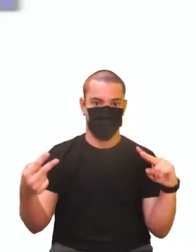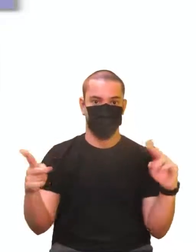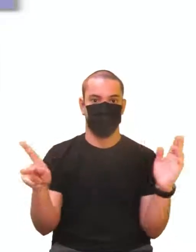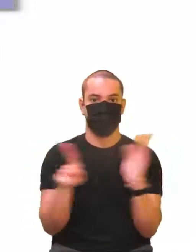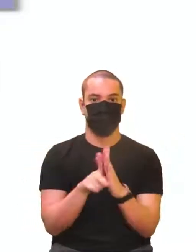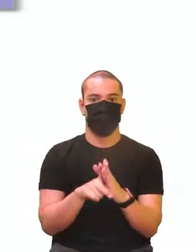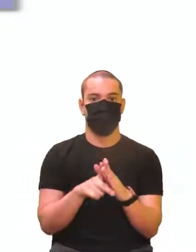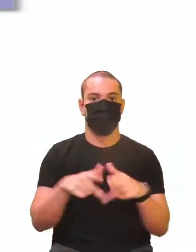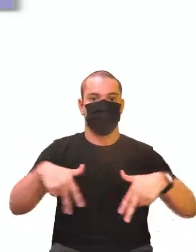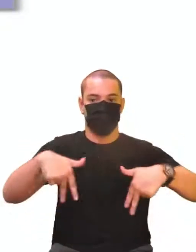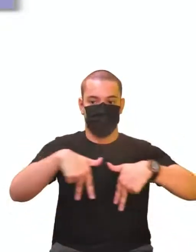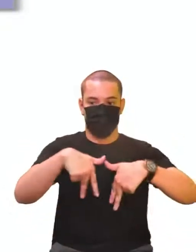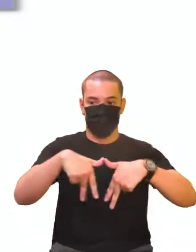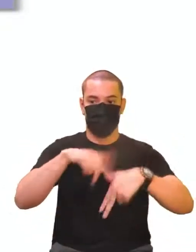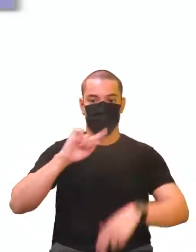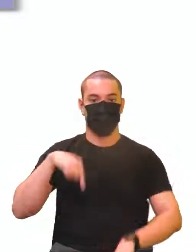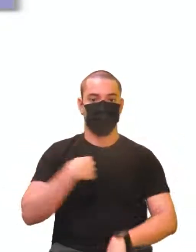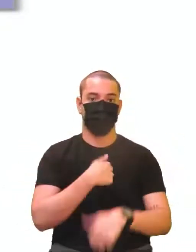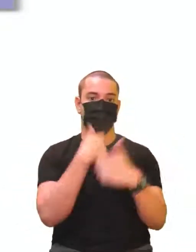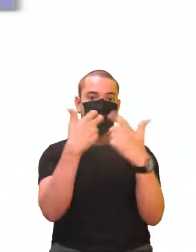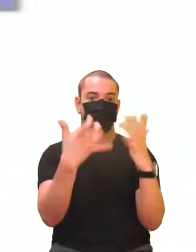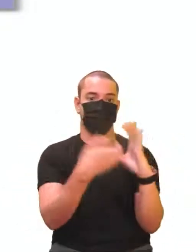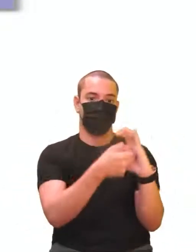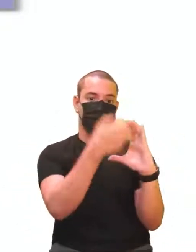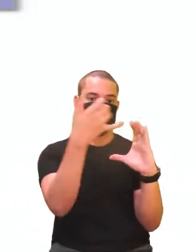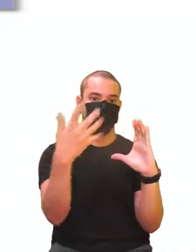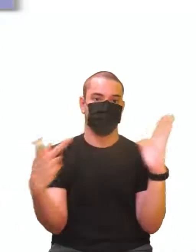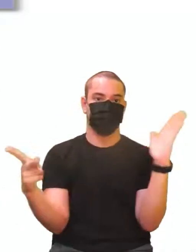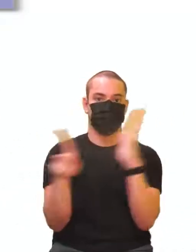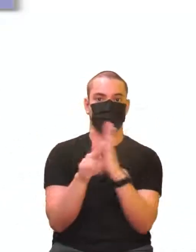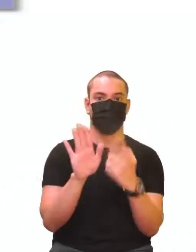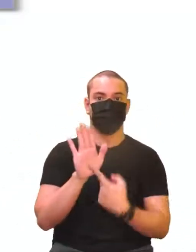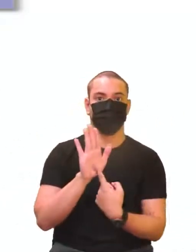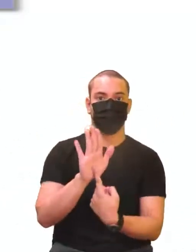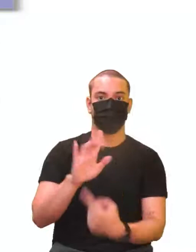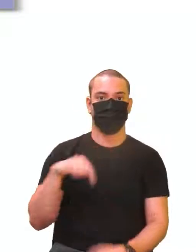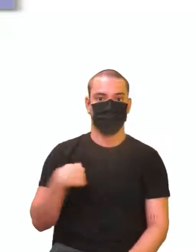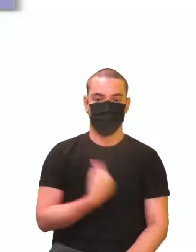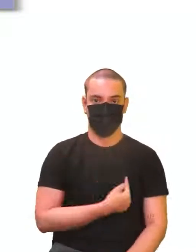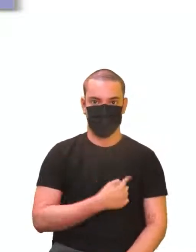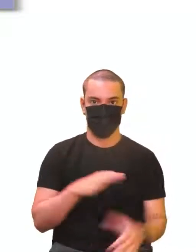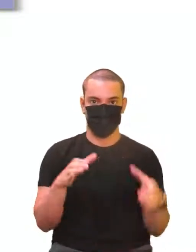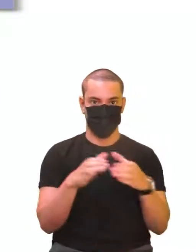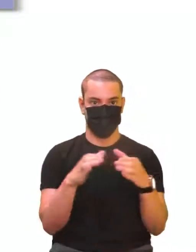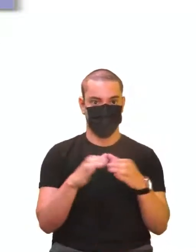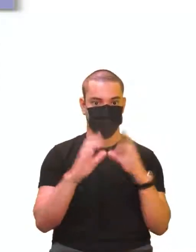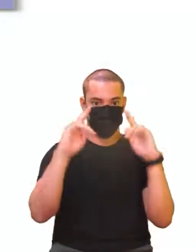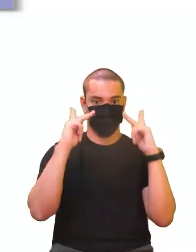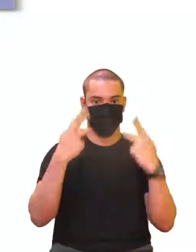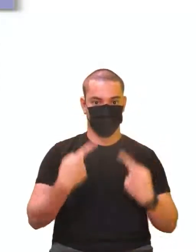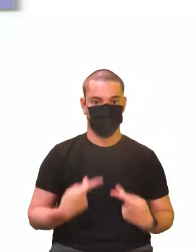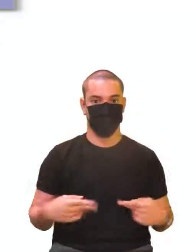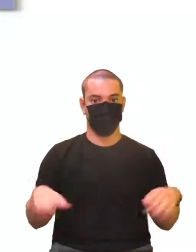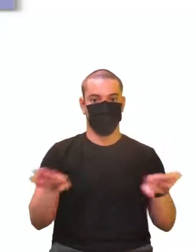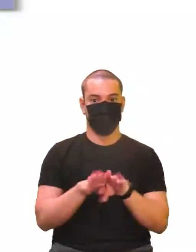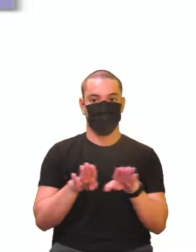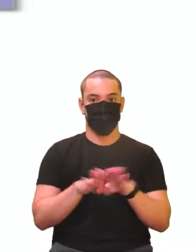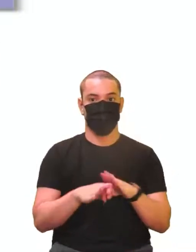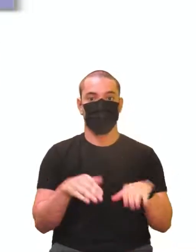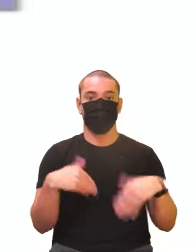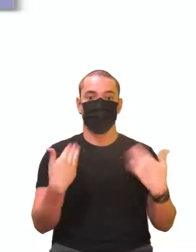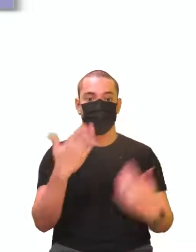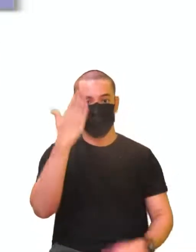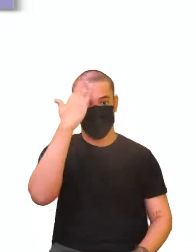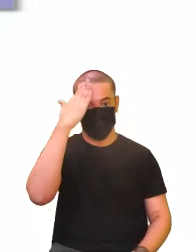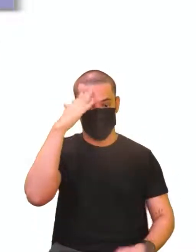falar sobre os caracteres que identificam a nossa espécie. Vamos falar sobre a determinação do sexo na espécie